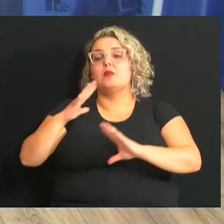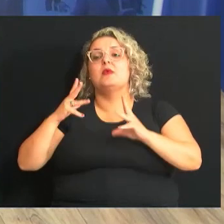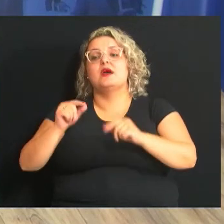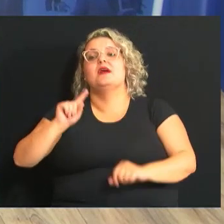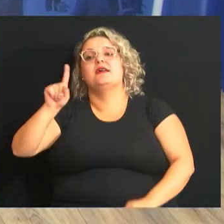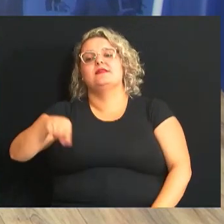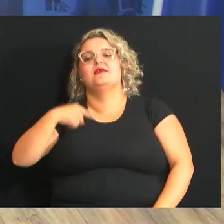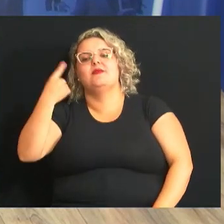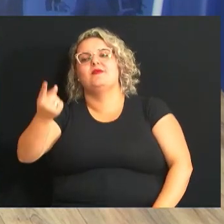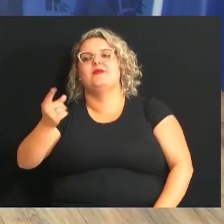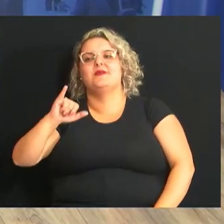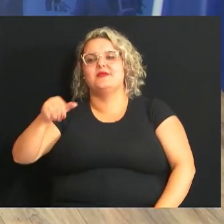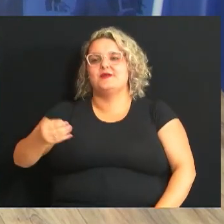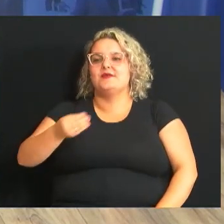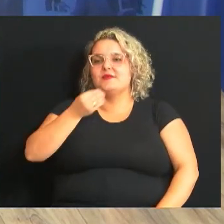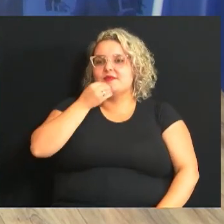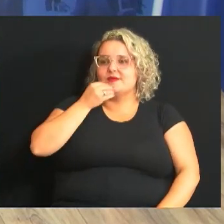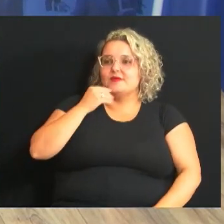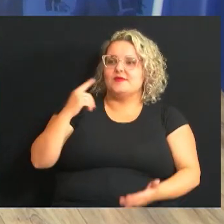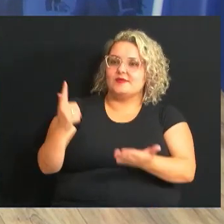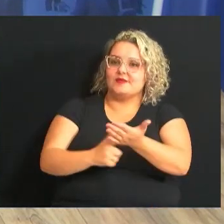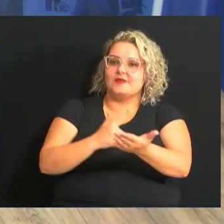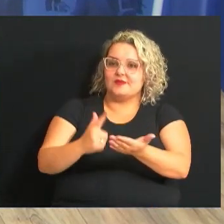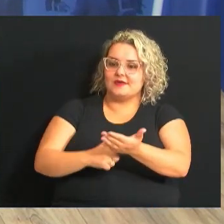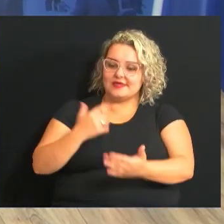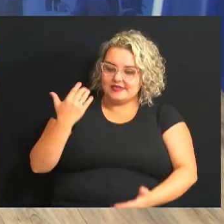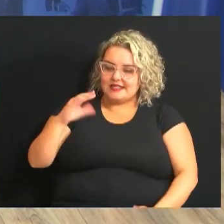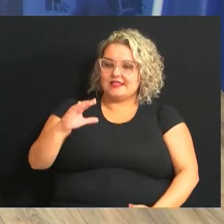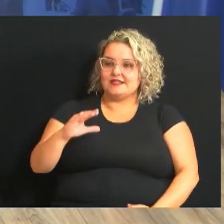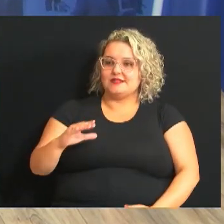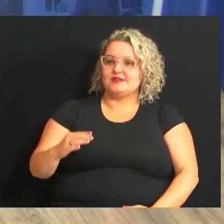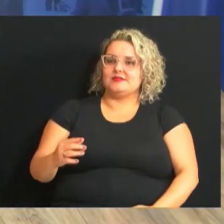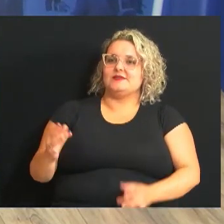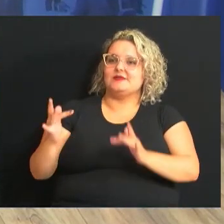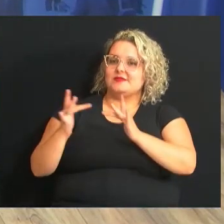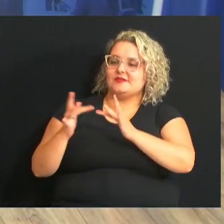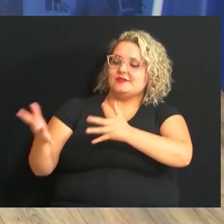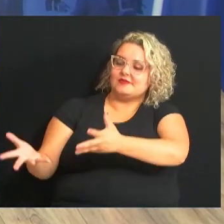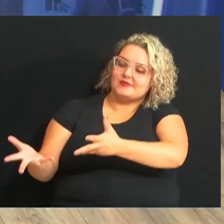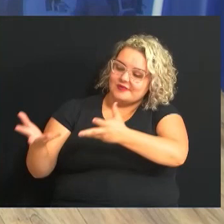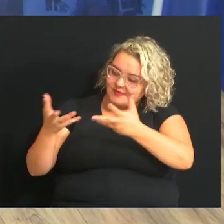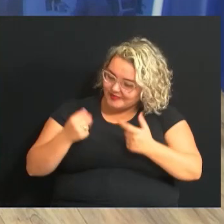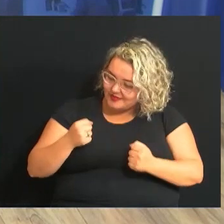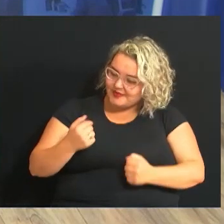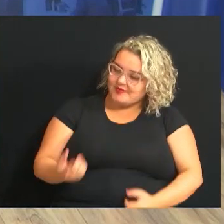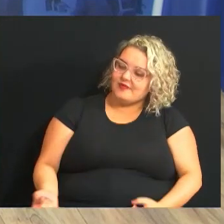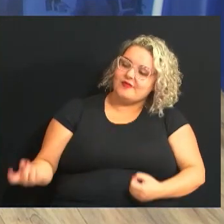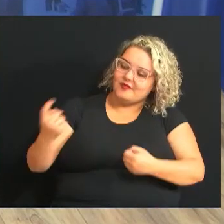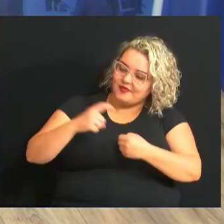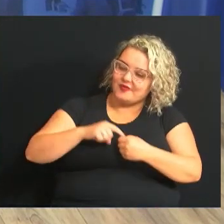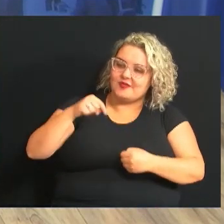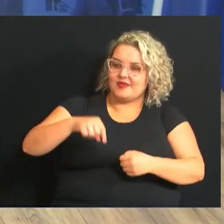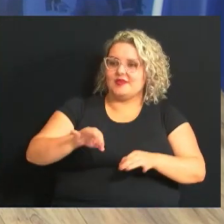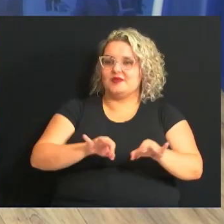próxima oportunidade. Lançou um próximo livro, a gente faz o convite aqui para você retornar ao nosso programa.